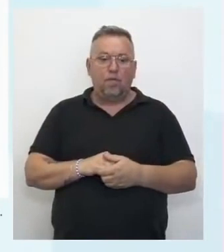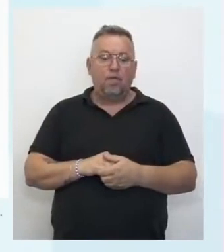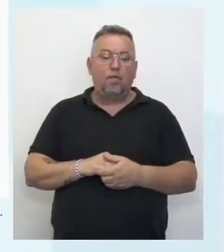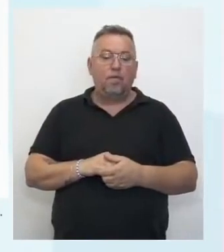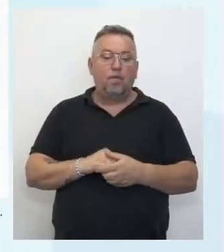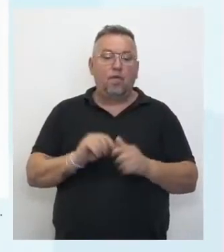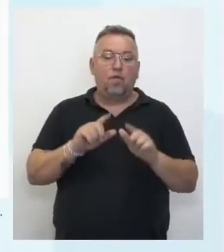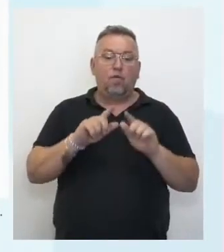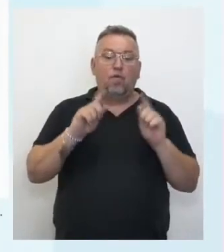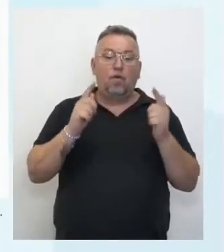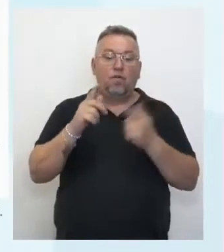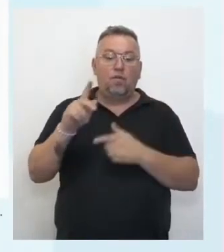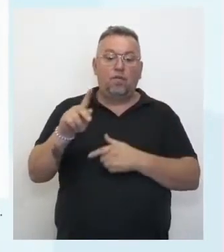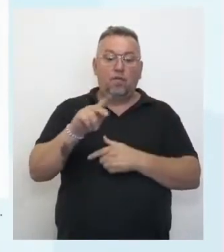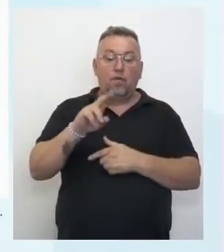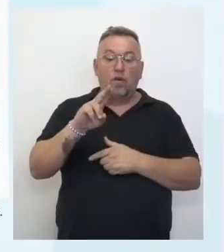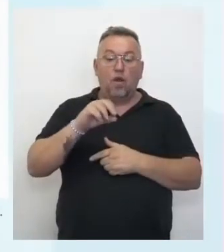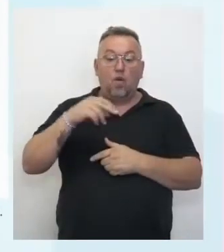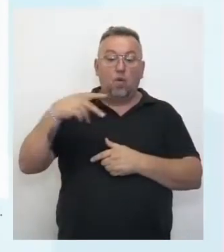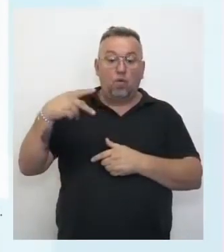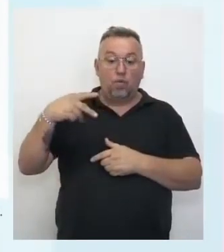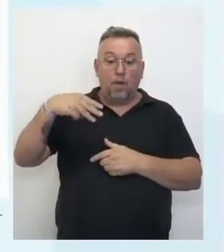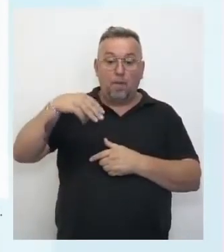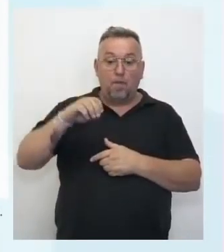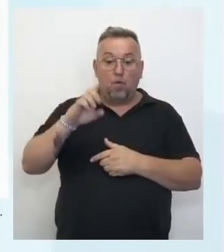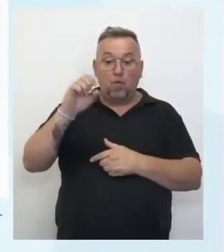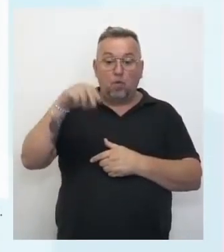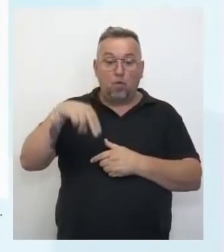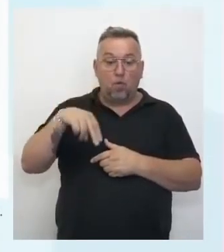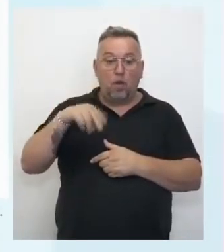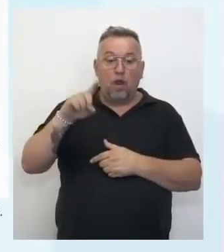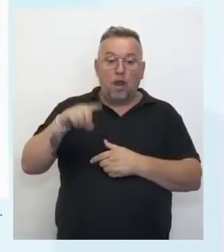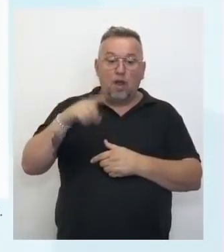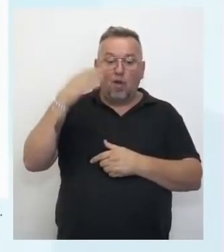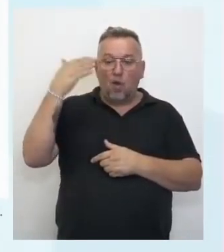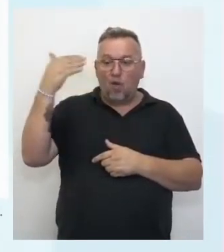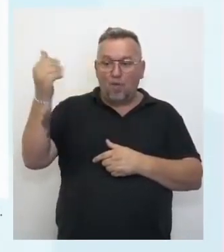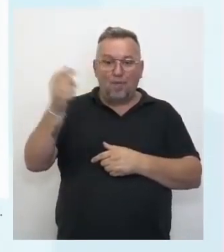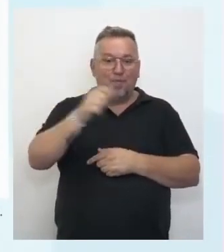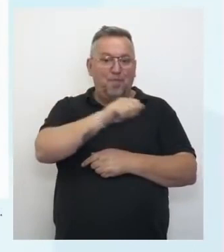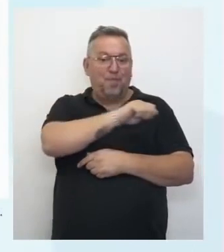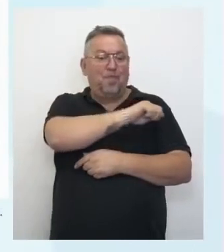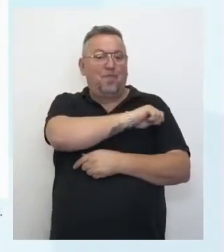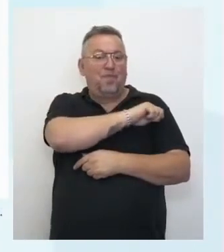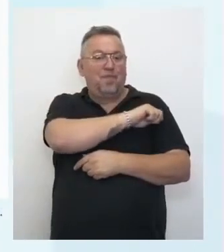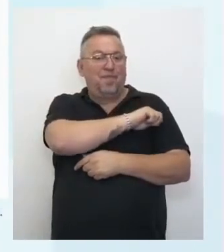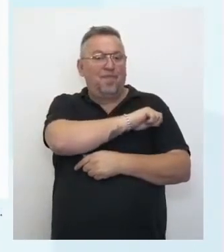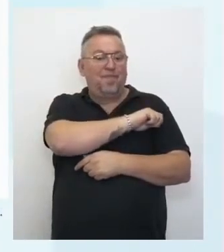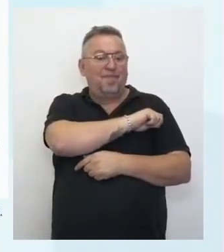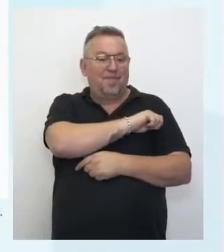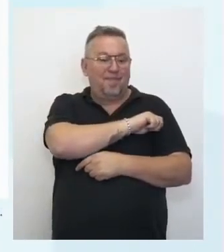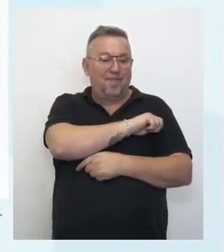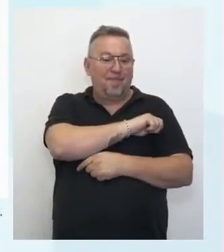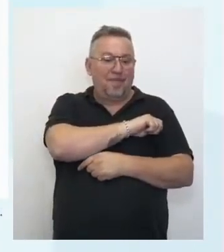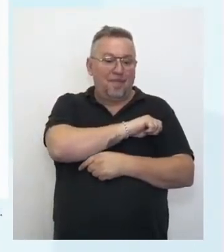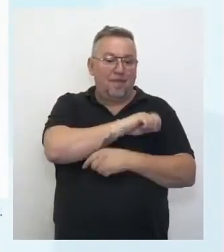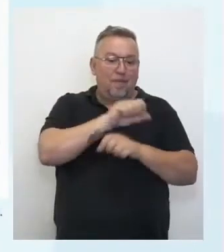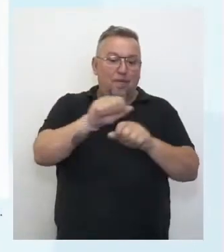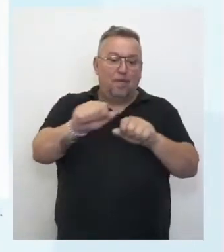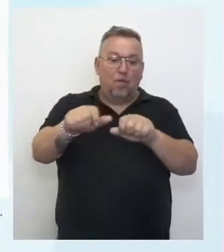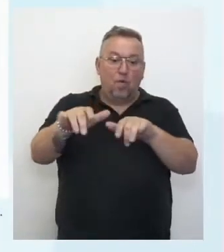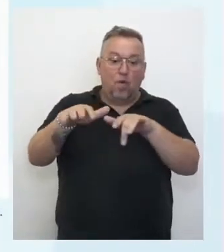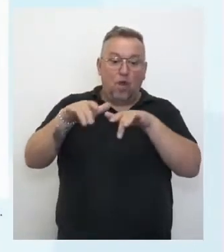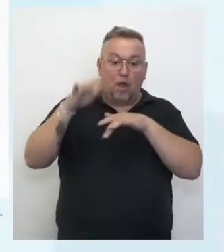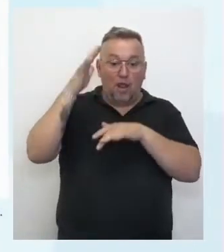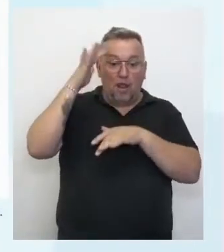seguem. Geógrafo e professor da USP, Milton Santos, é homenageado por alunos. auditório da Faculdade